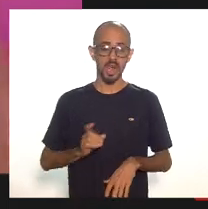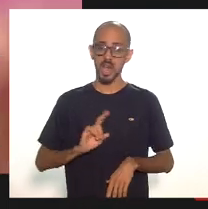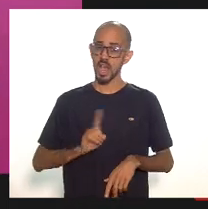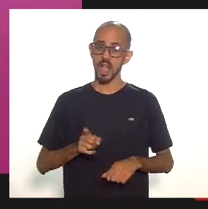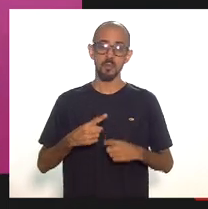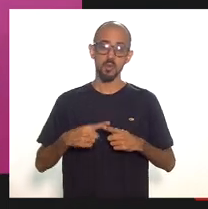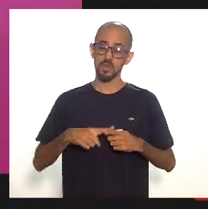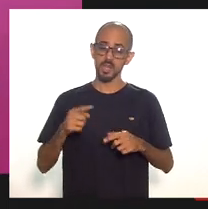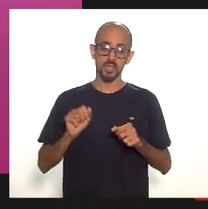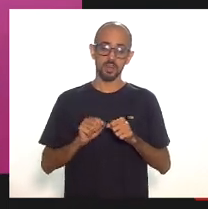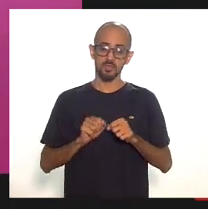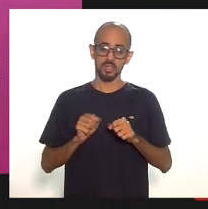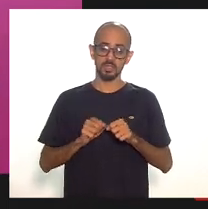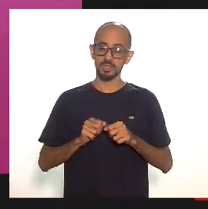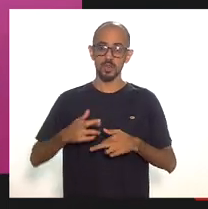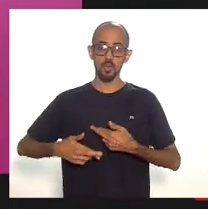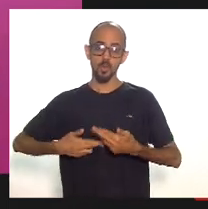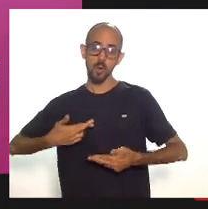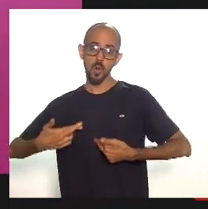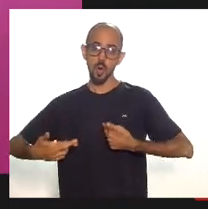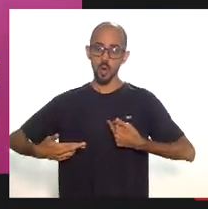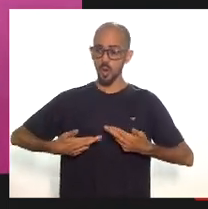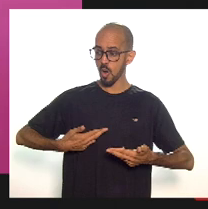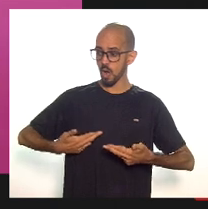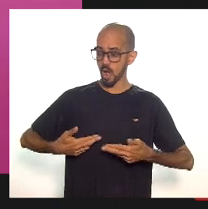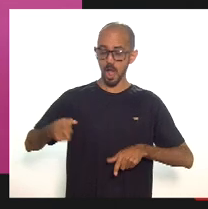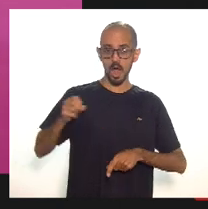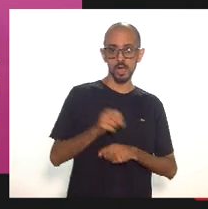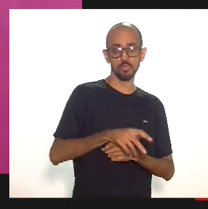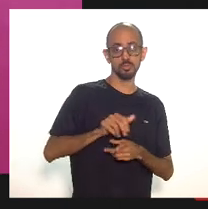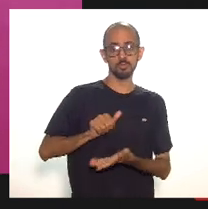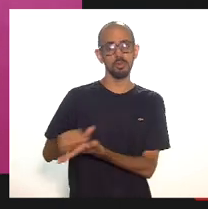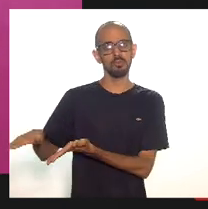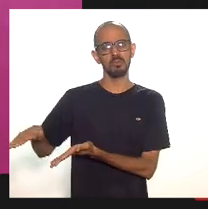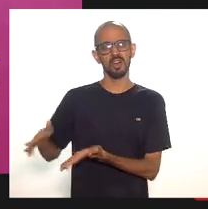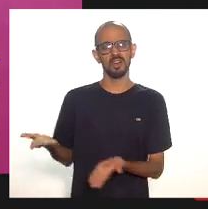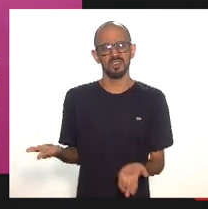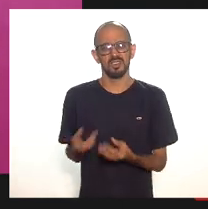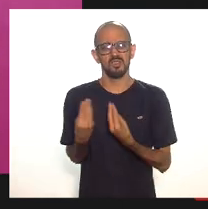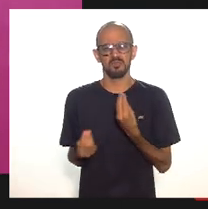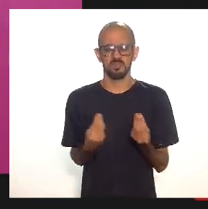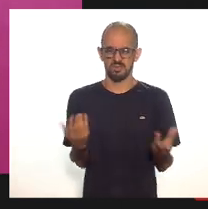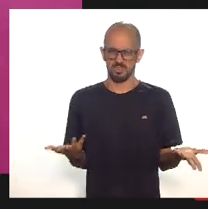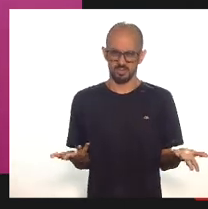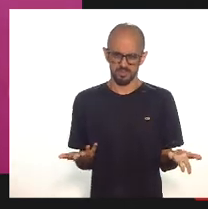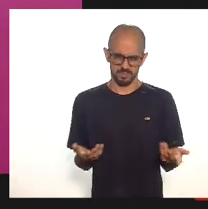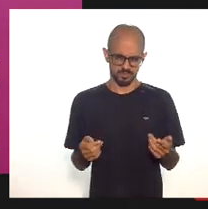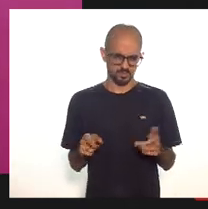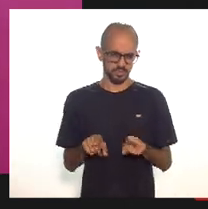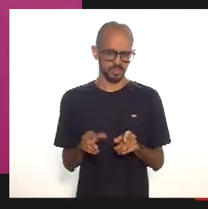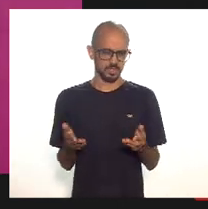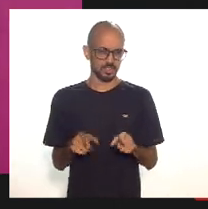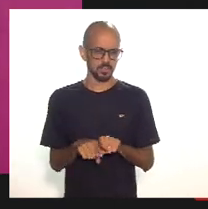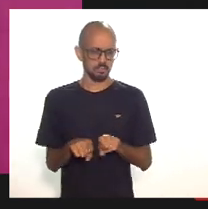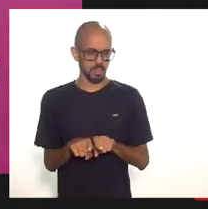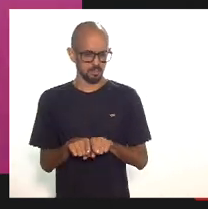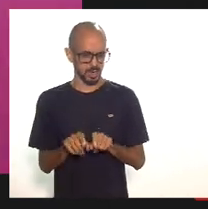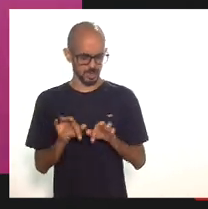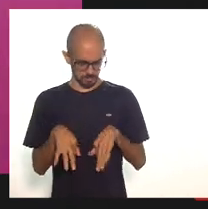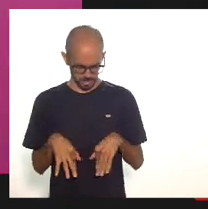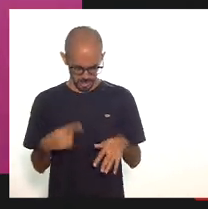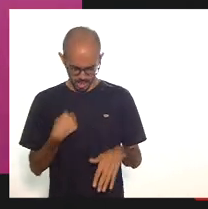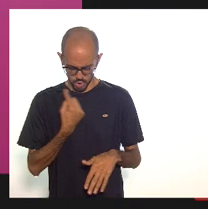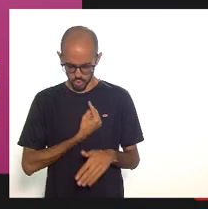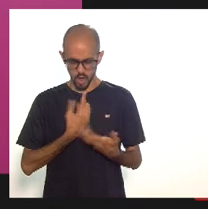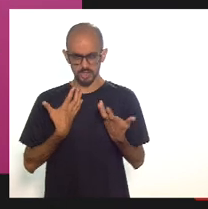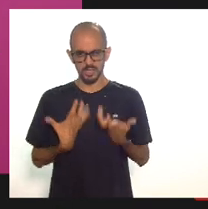feito um rodízio nesse processo. E, para terminar, deputada Marta Rocha, assim, a gente gostaria